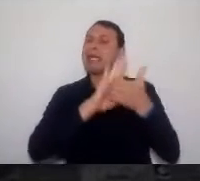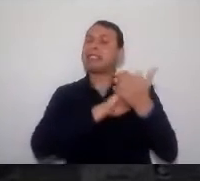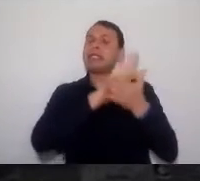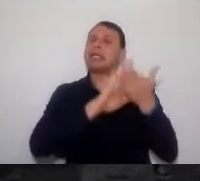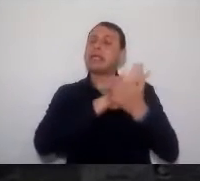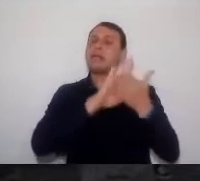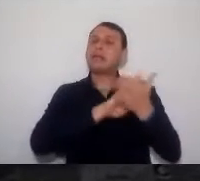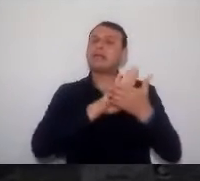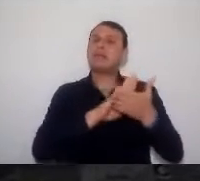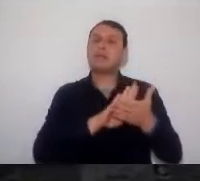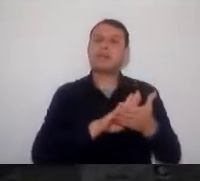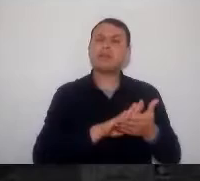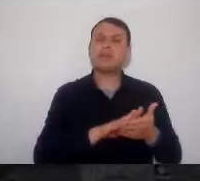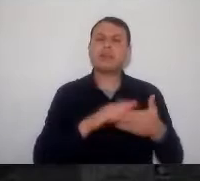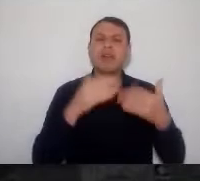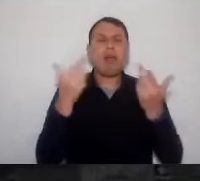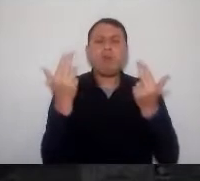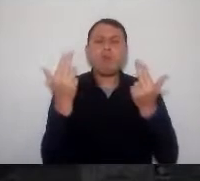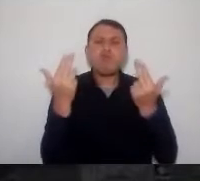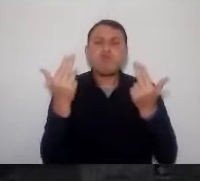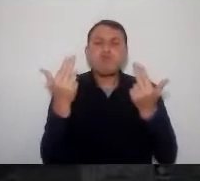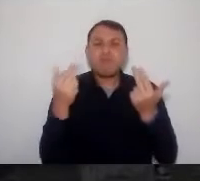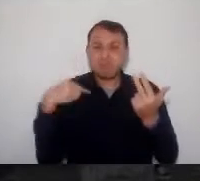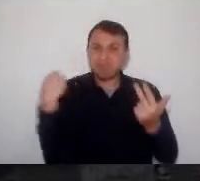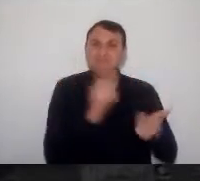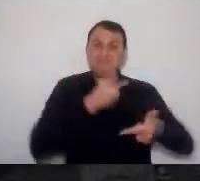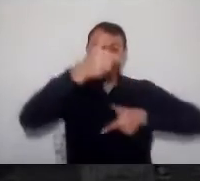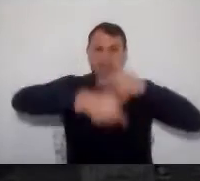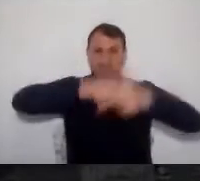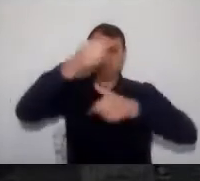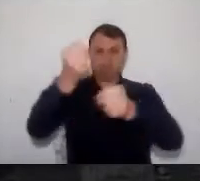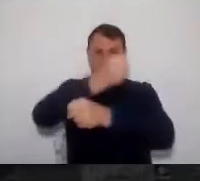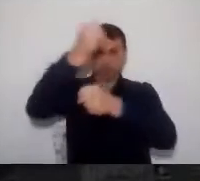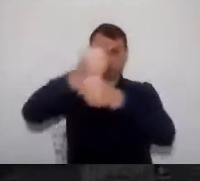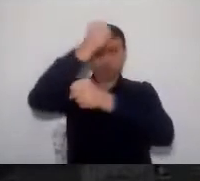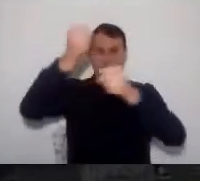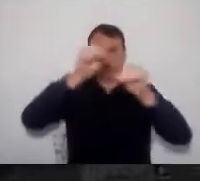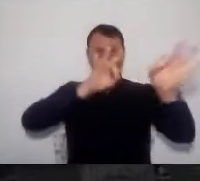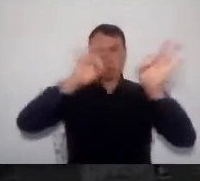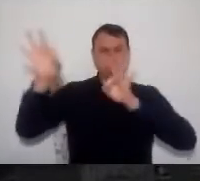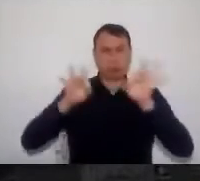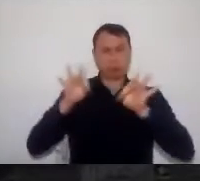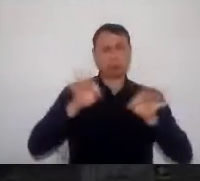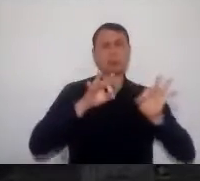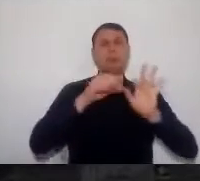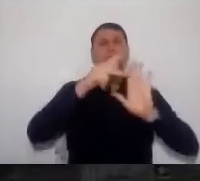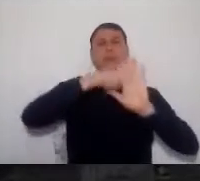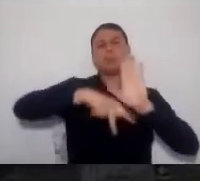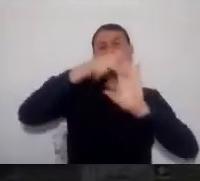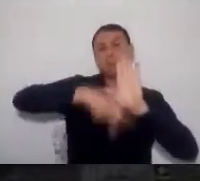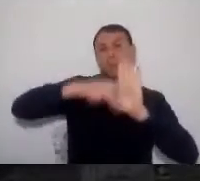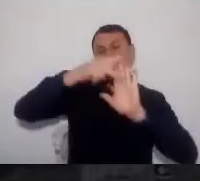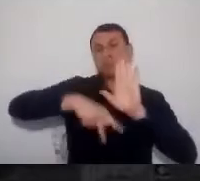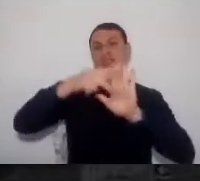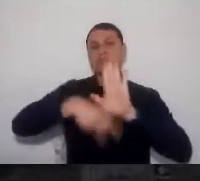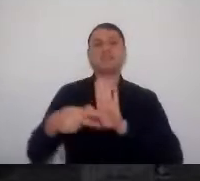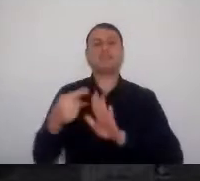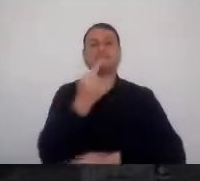pessoas, como construtores do projeto industrial de cada planta que